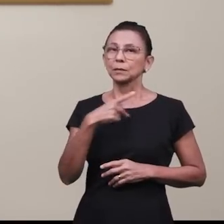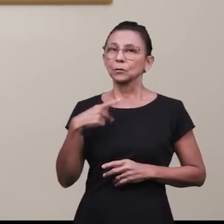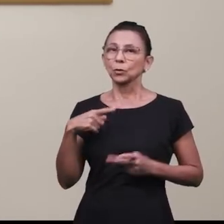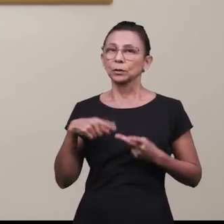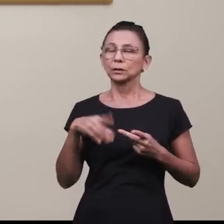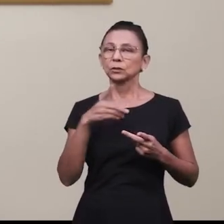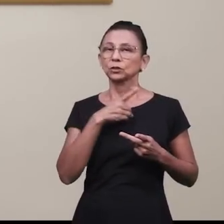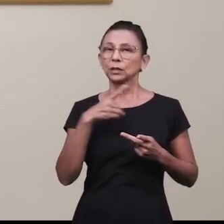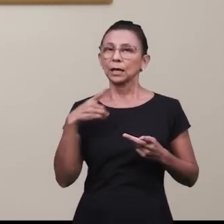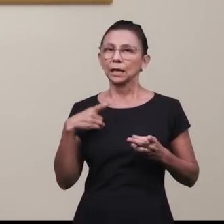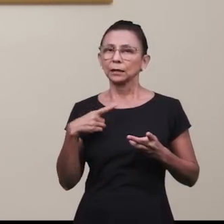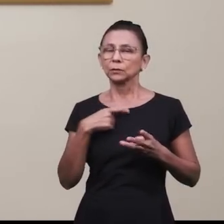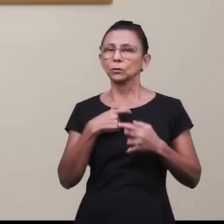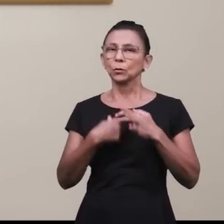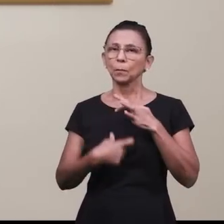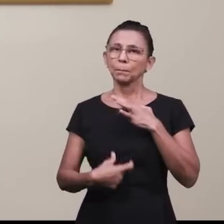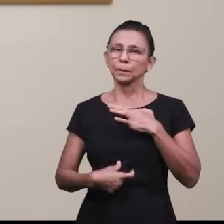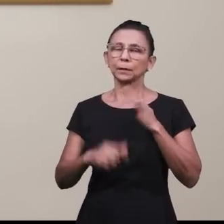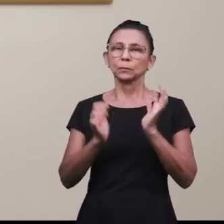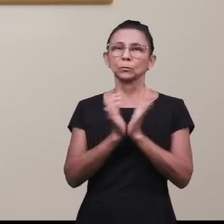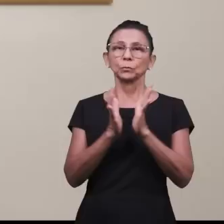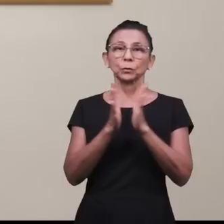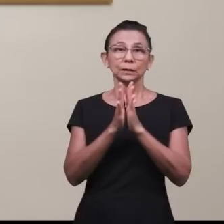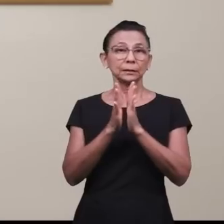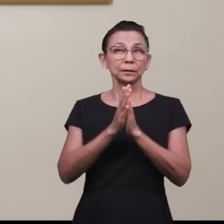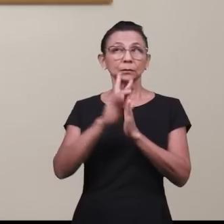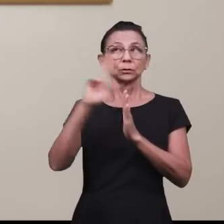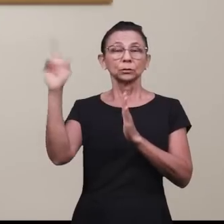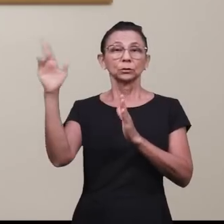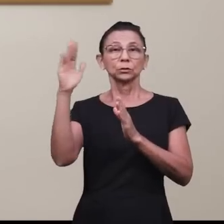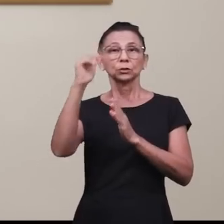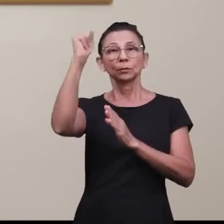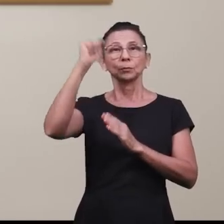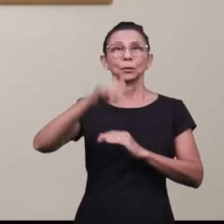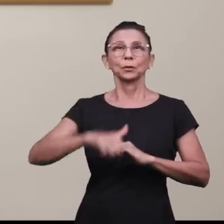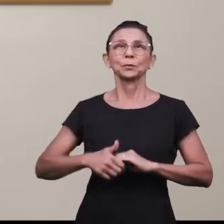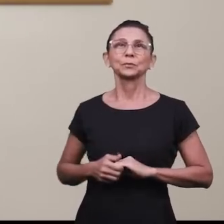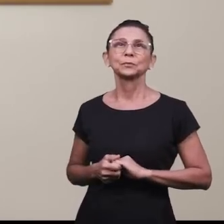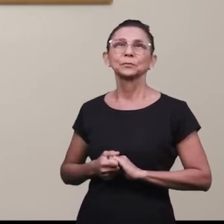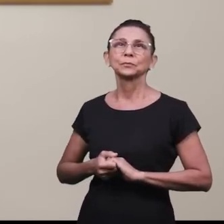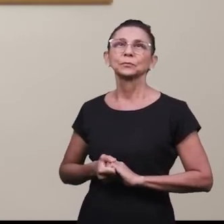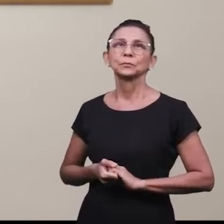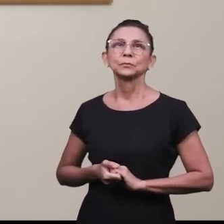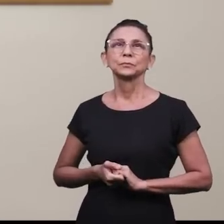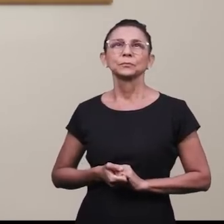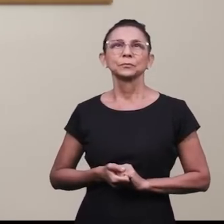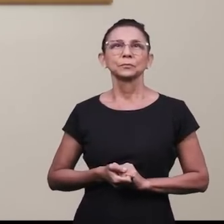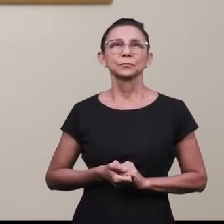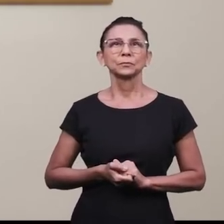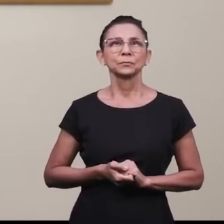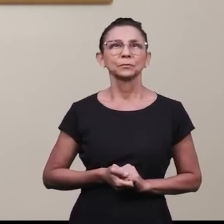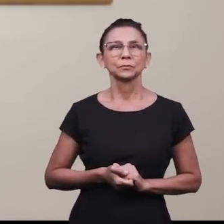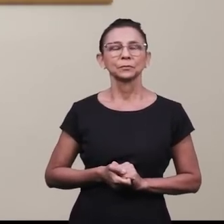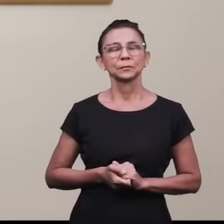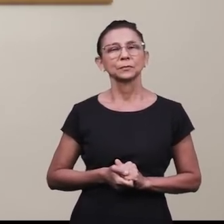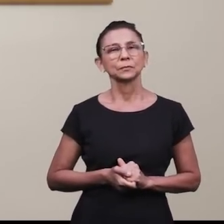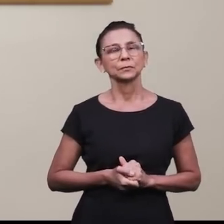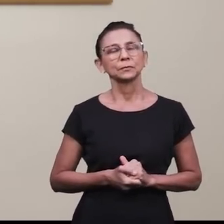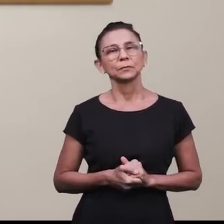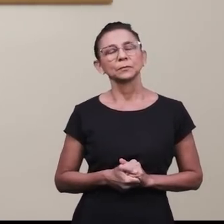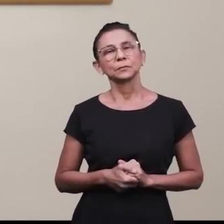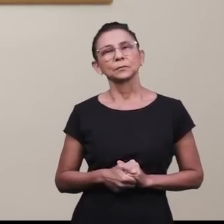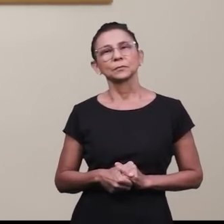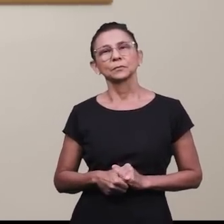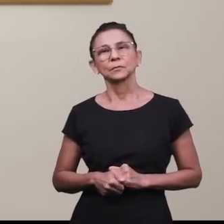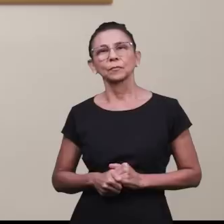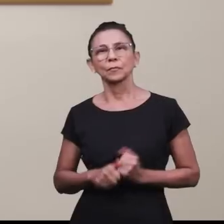com o tema O voluntariado, dízimo e ofertas ao Senhor como um ato de fé, ministrada pelo pastor Gerson Belucci.